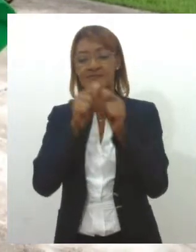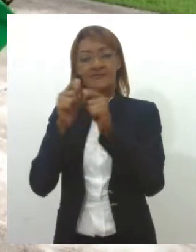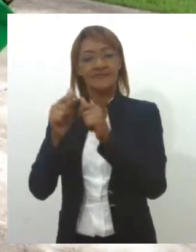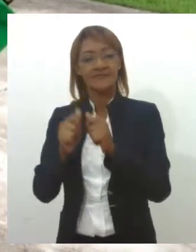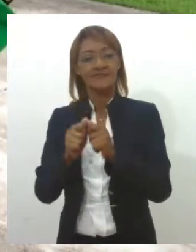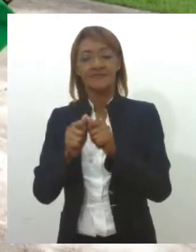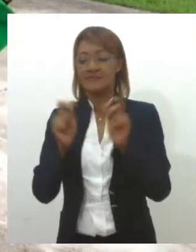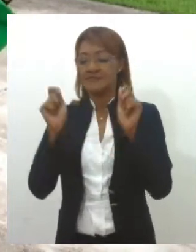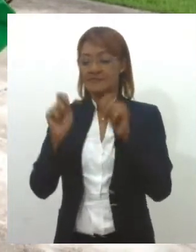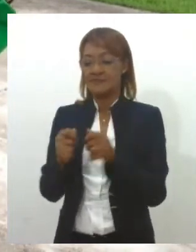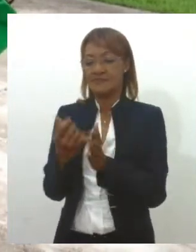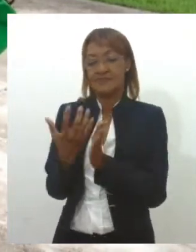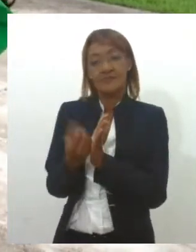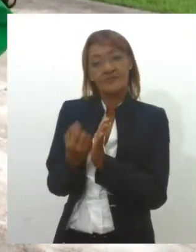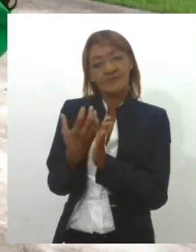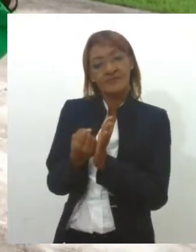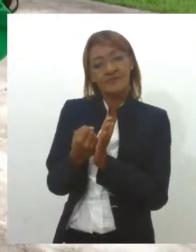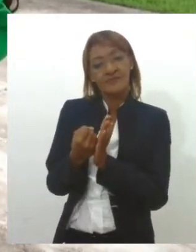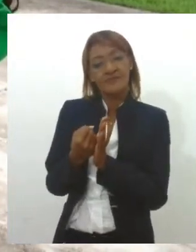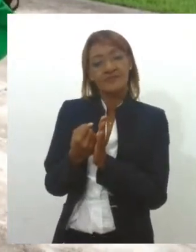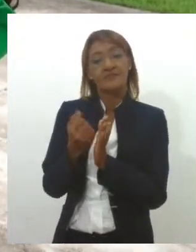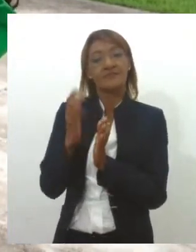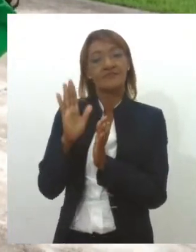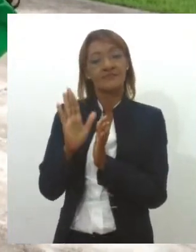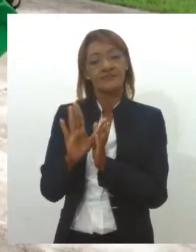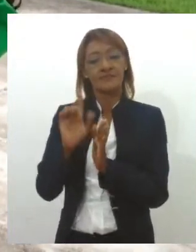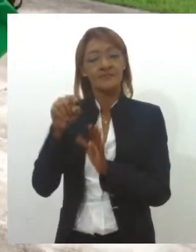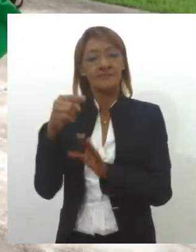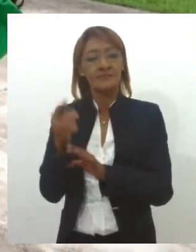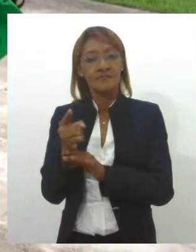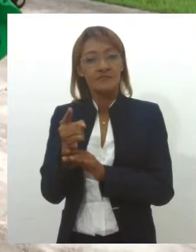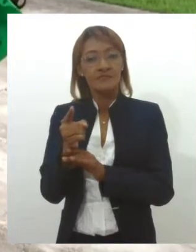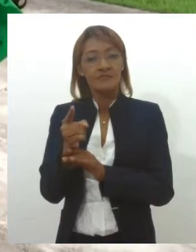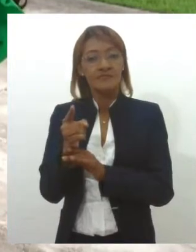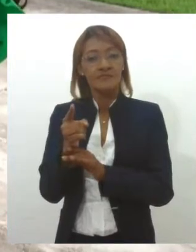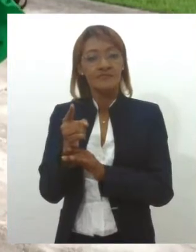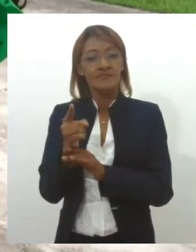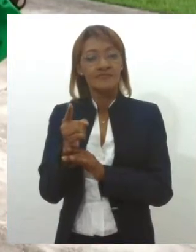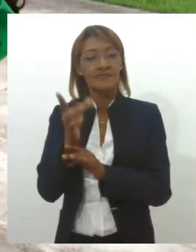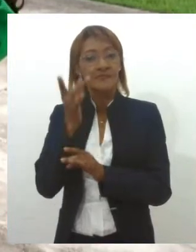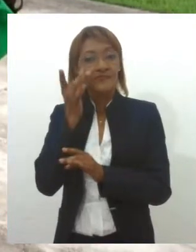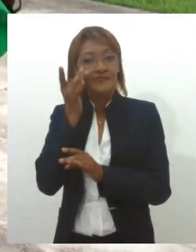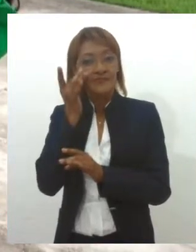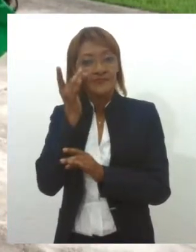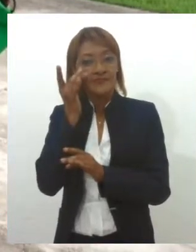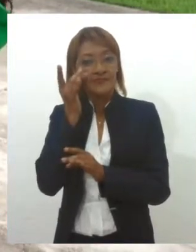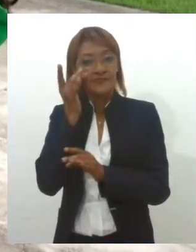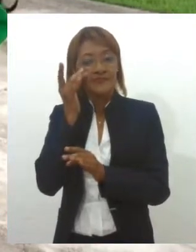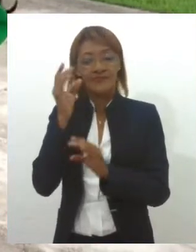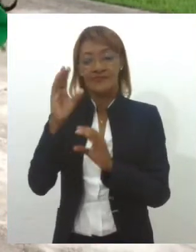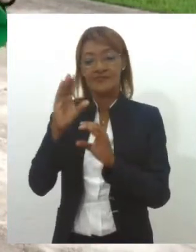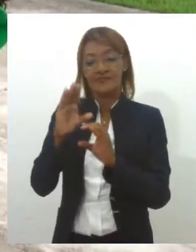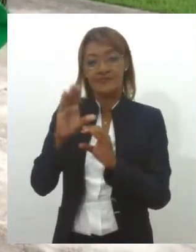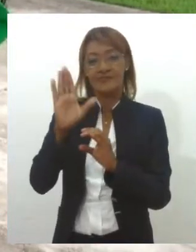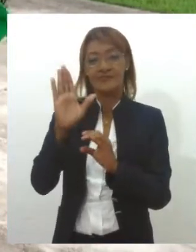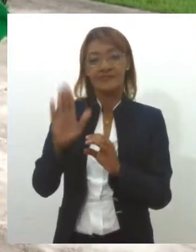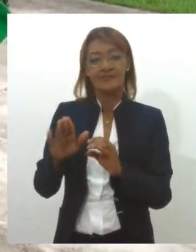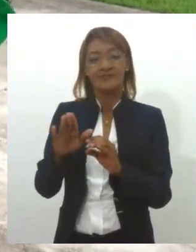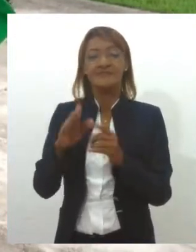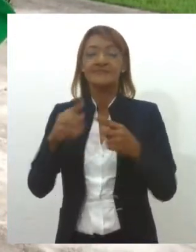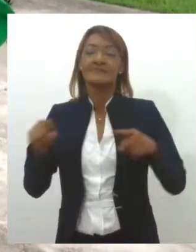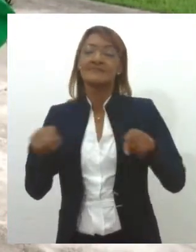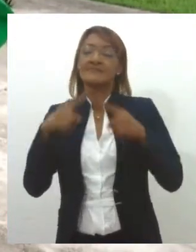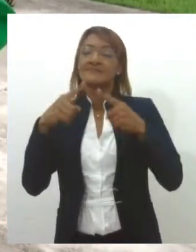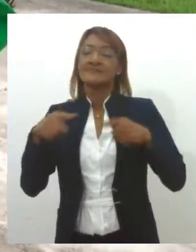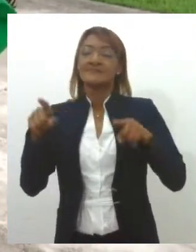pode baixar a Playlist e após ouvir o melhor após ler o capítulo ele vai naturalmente ouvir aquela música que